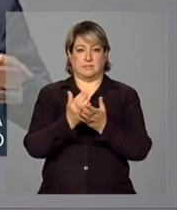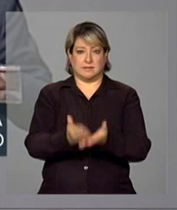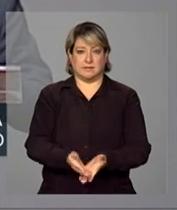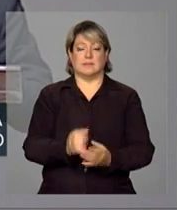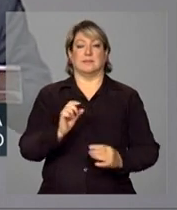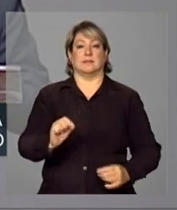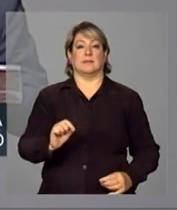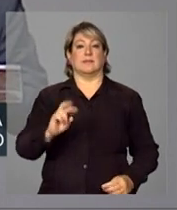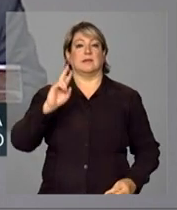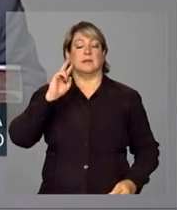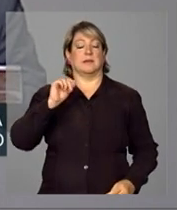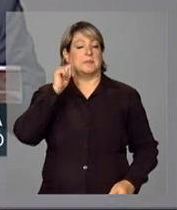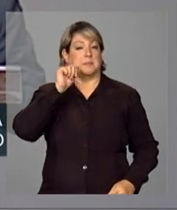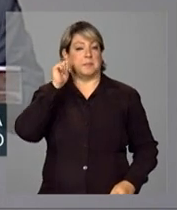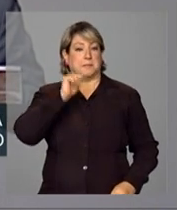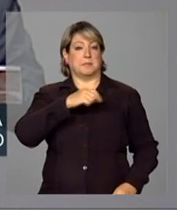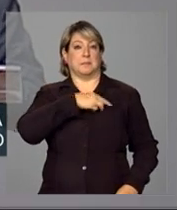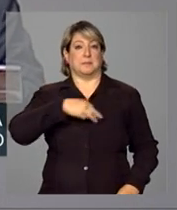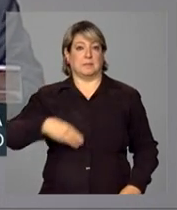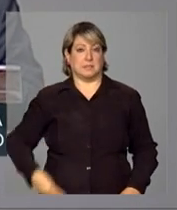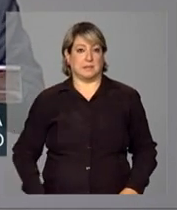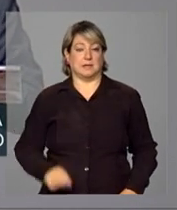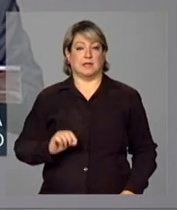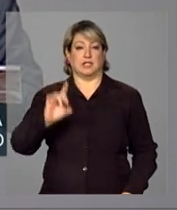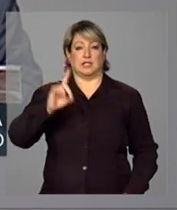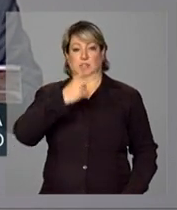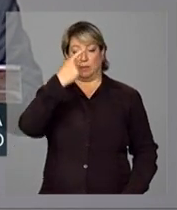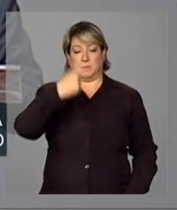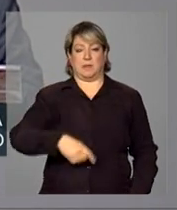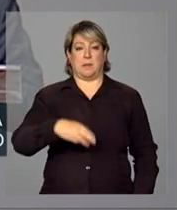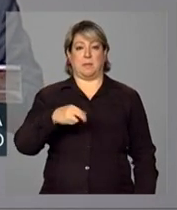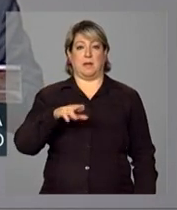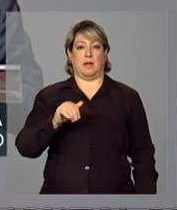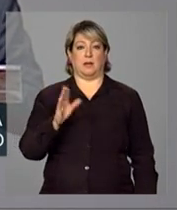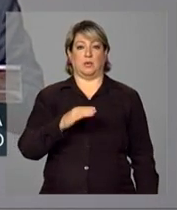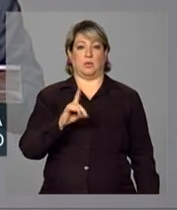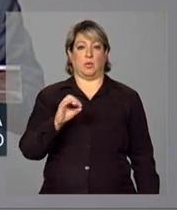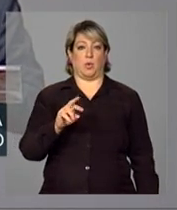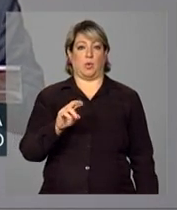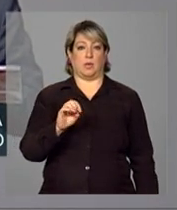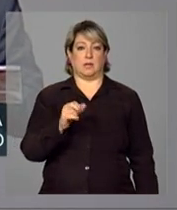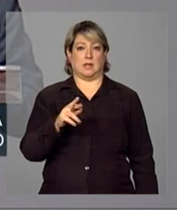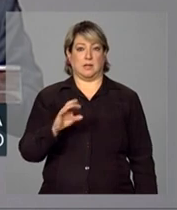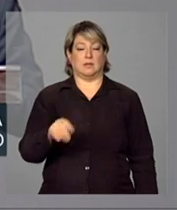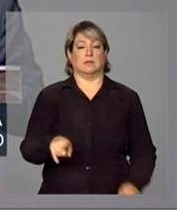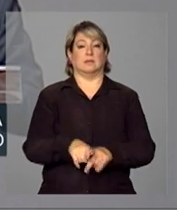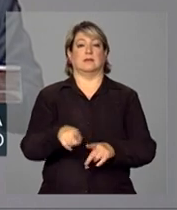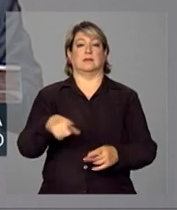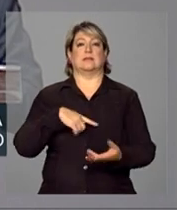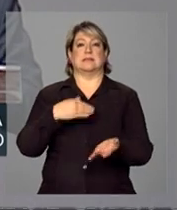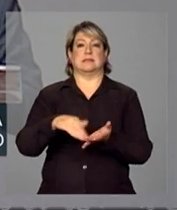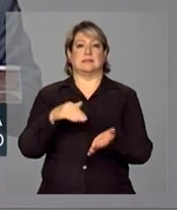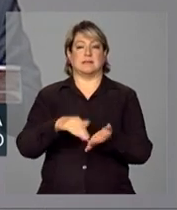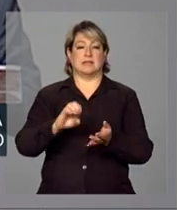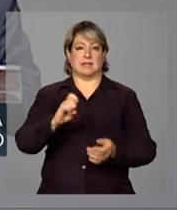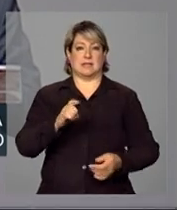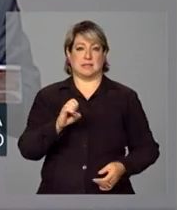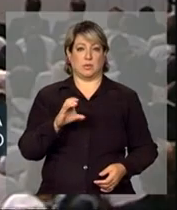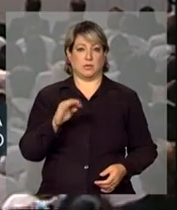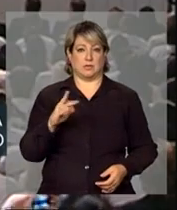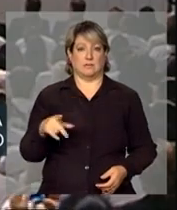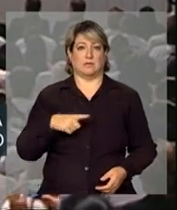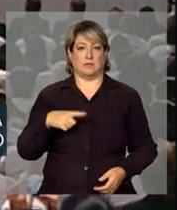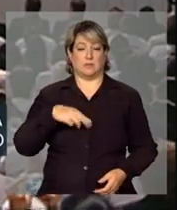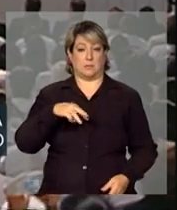ministra-chefe da Secretaria de Direitos Humanos da Presidência, Maria do Rosário, secretário executivo do Ministério da